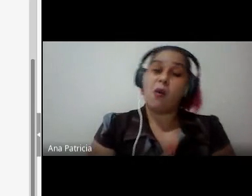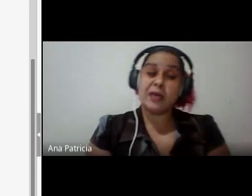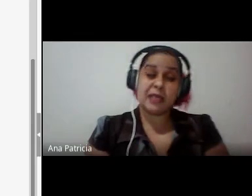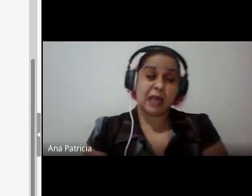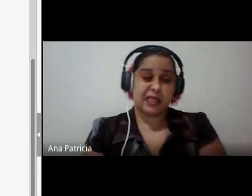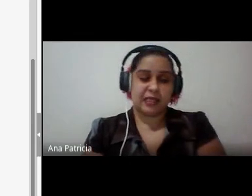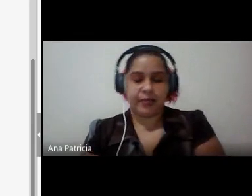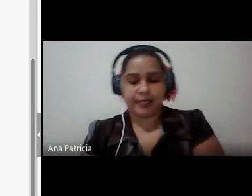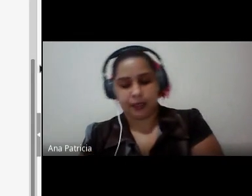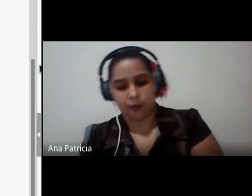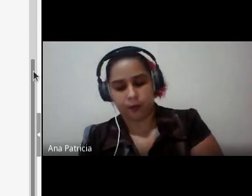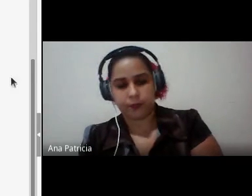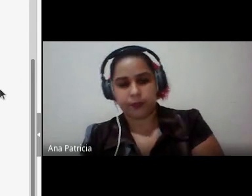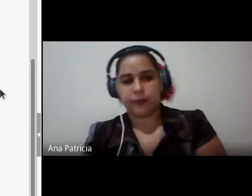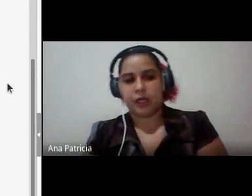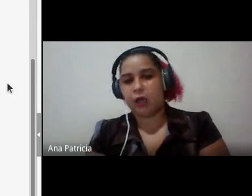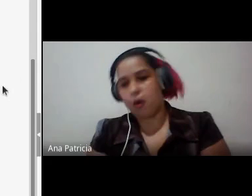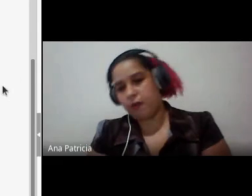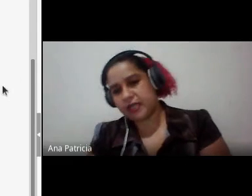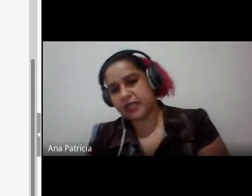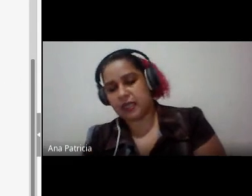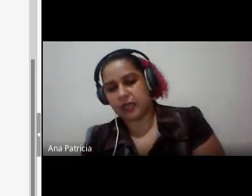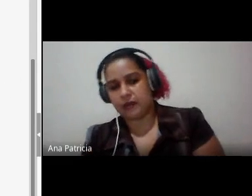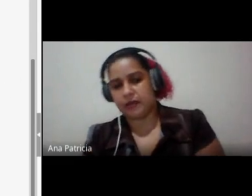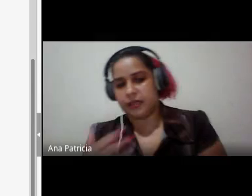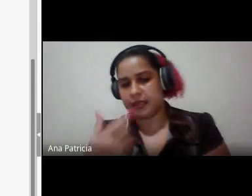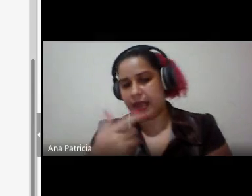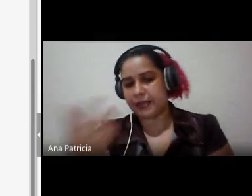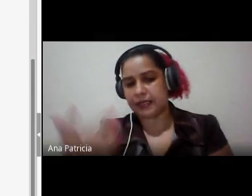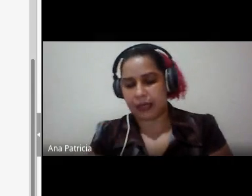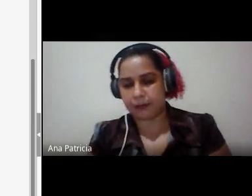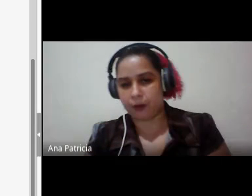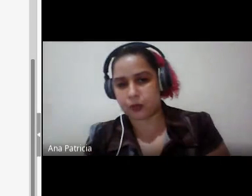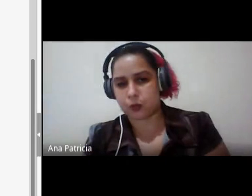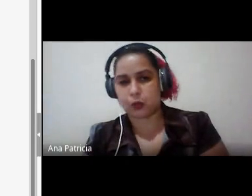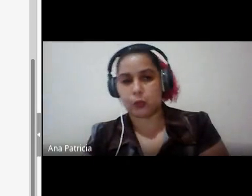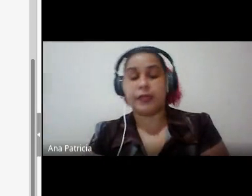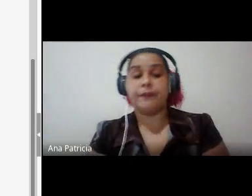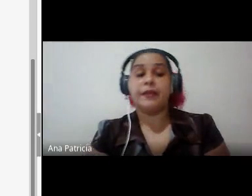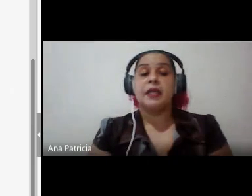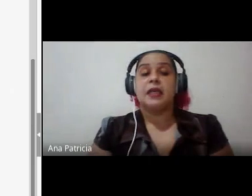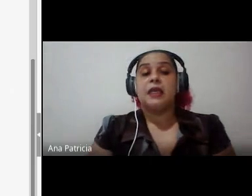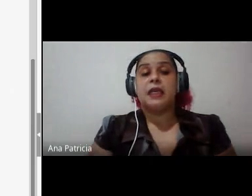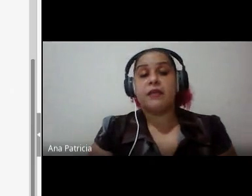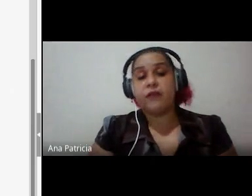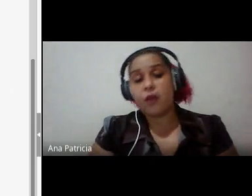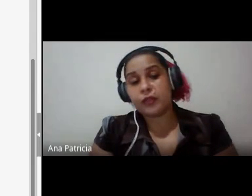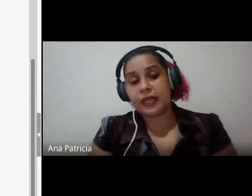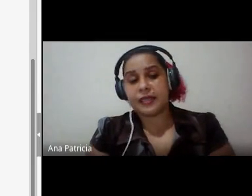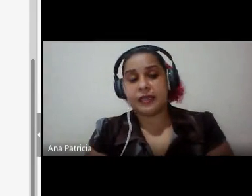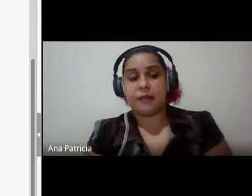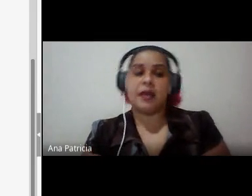trazer alguns sinais de saudação e de como você se apresentar para uma pessoa surda. E